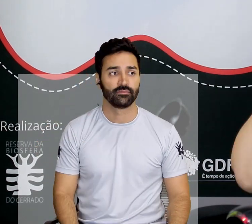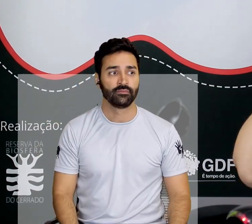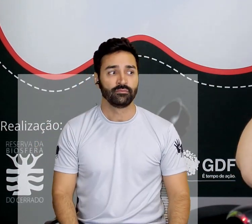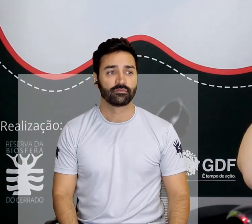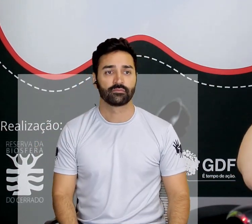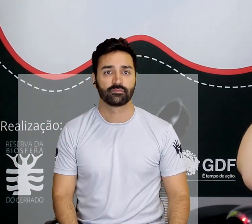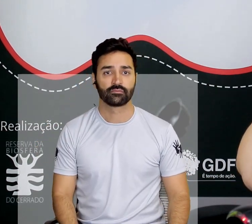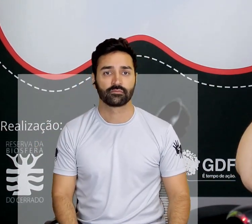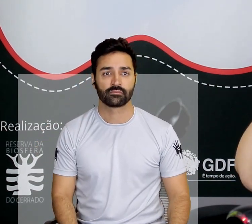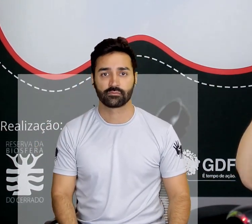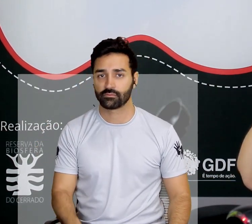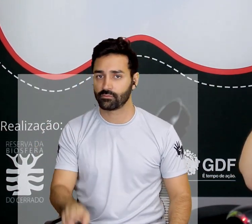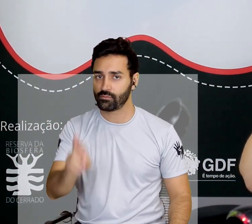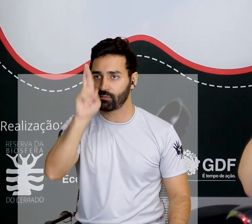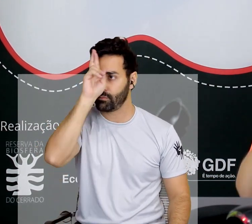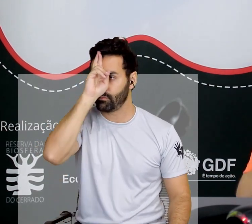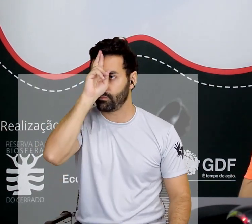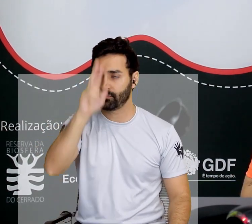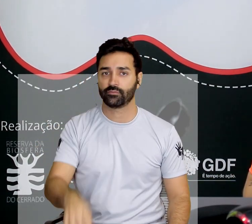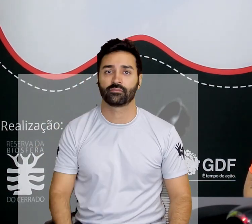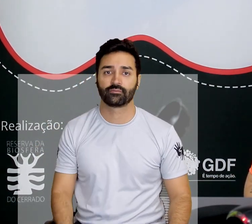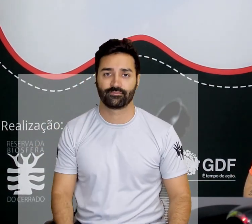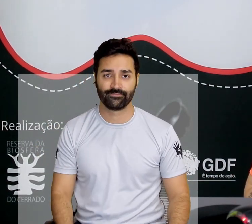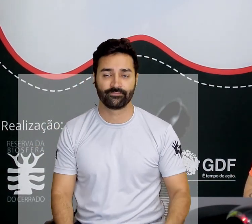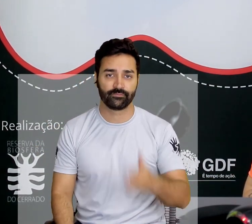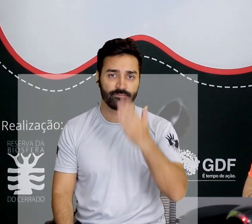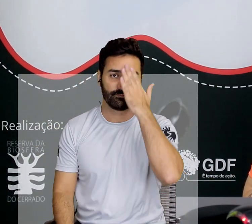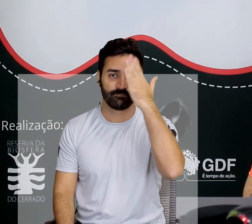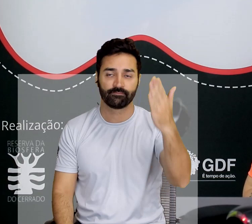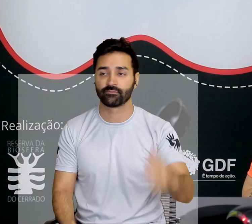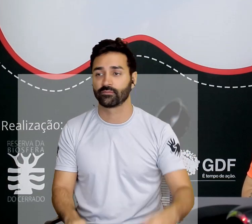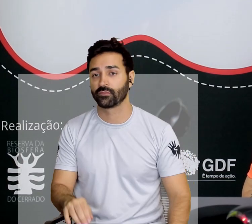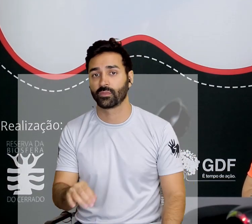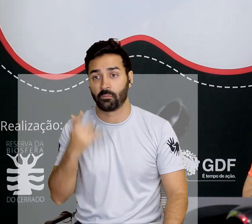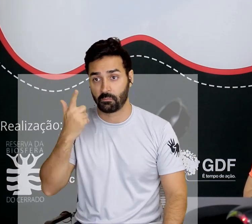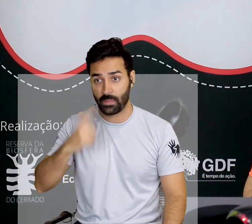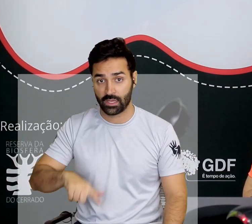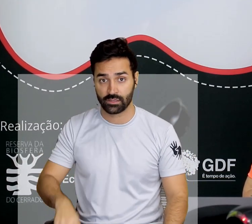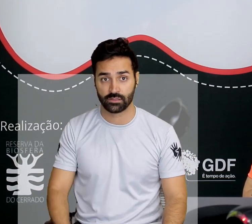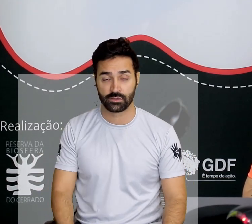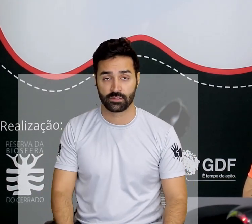Ok? Ok, obrigada. Nada, mais alguma?